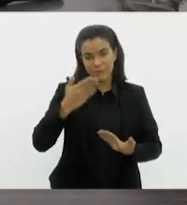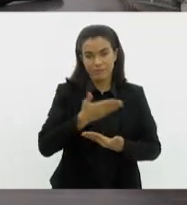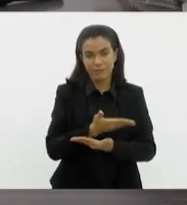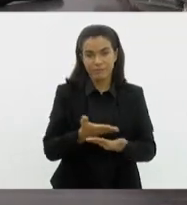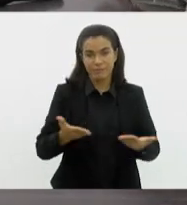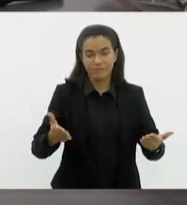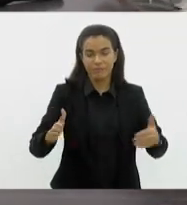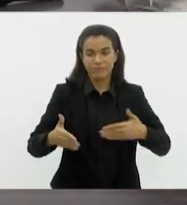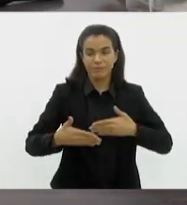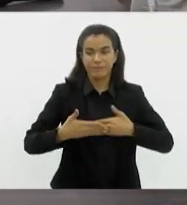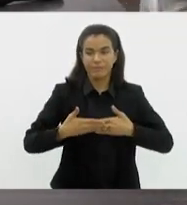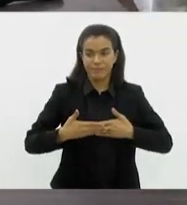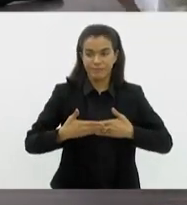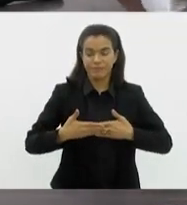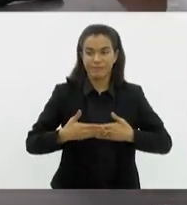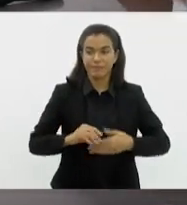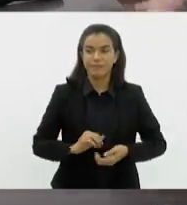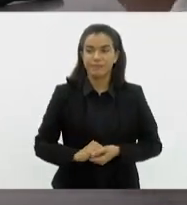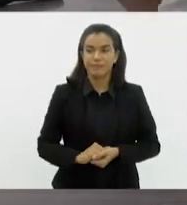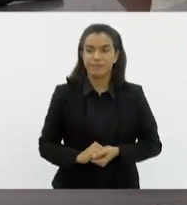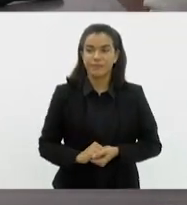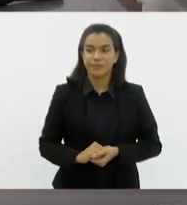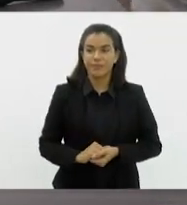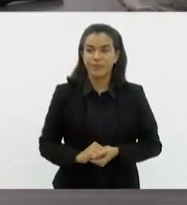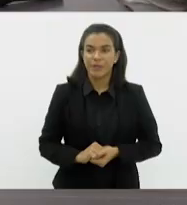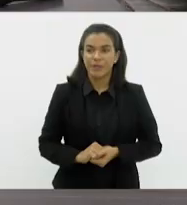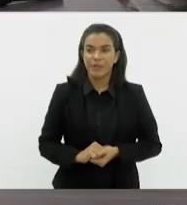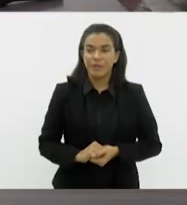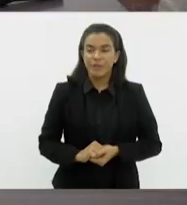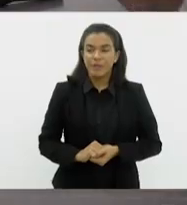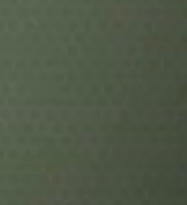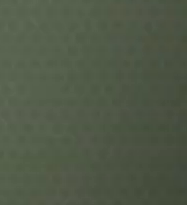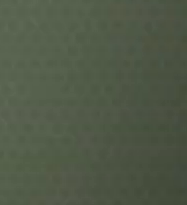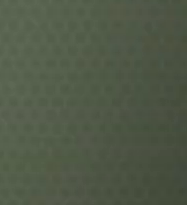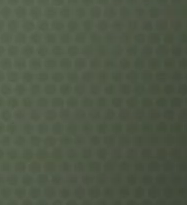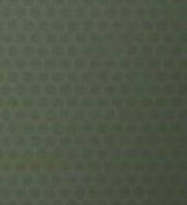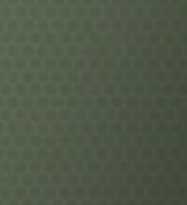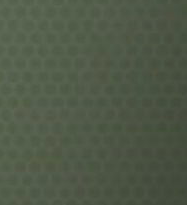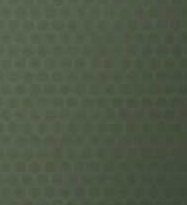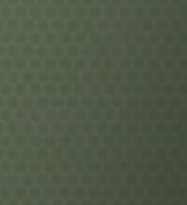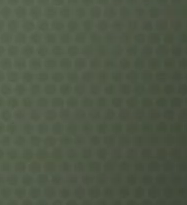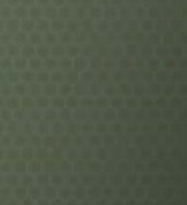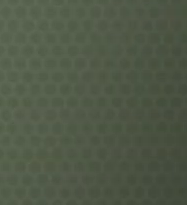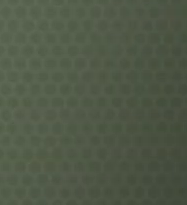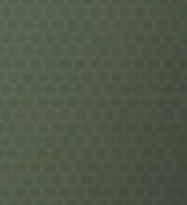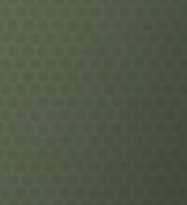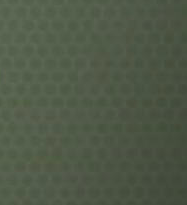a sessão. Obrigado, deputado Cozzolino. Você que manda, pô.